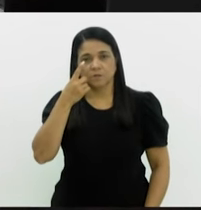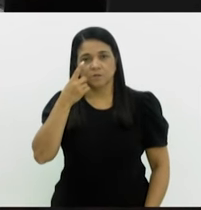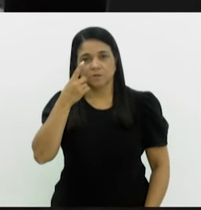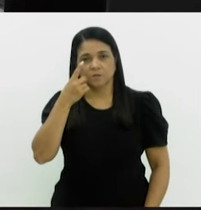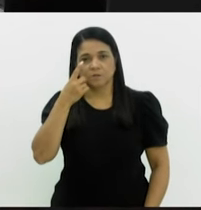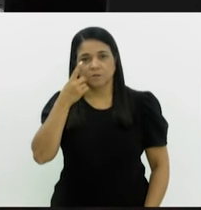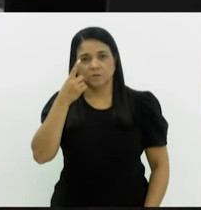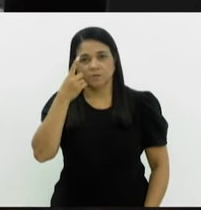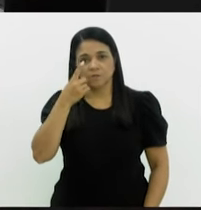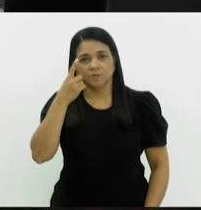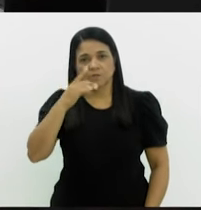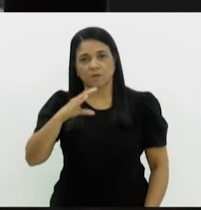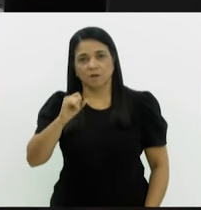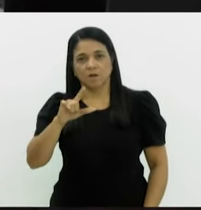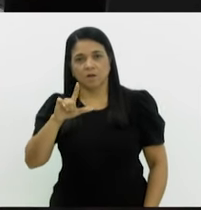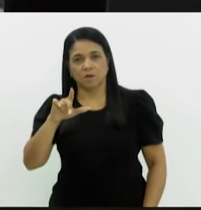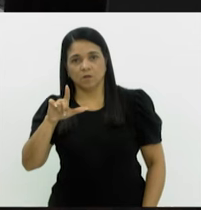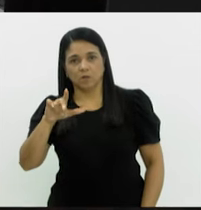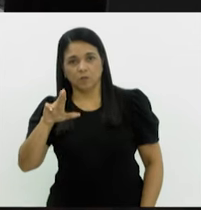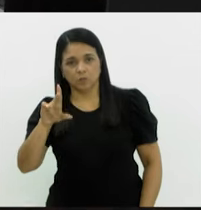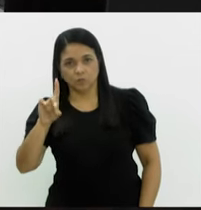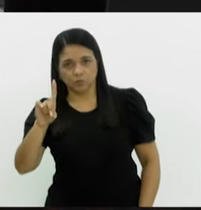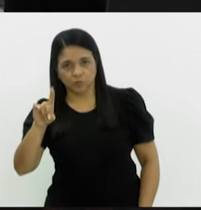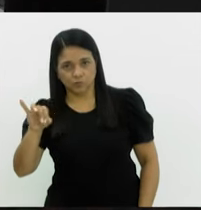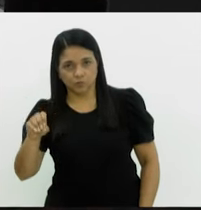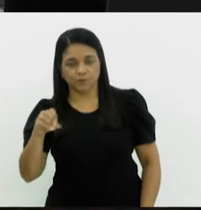deputado Cláudio Caiado,